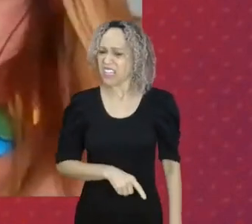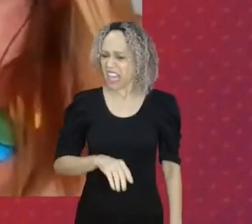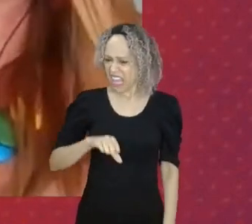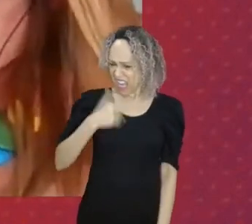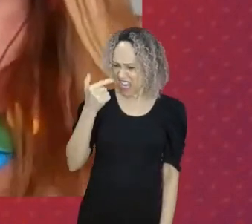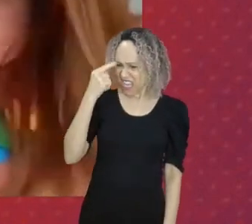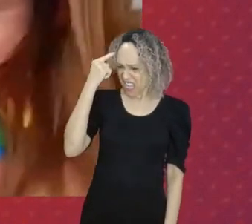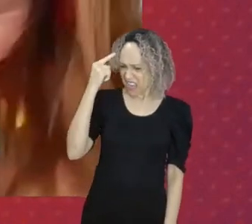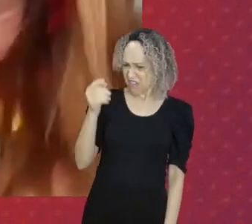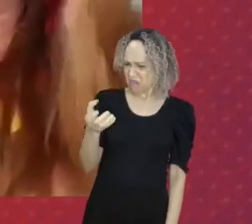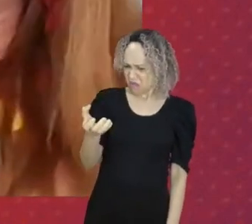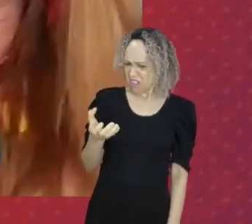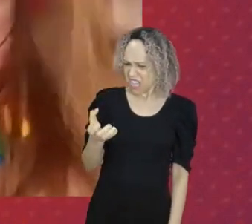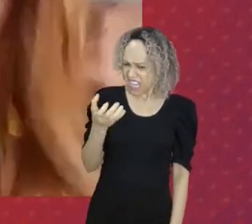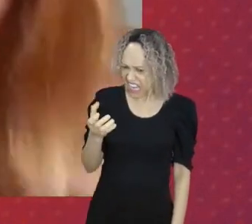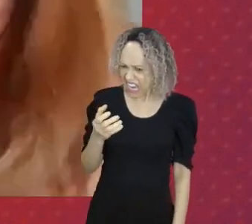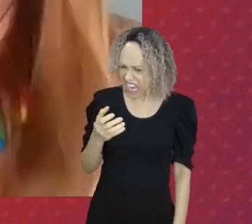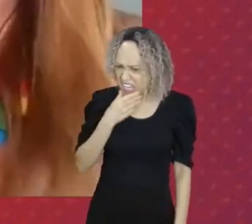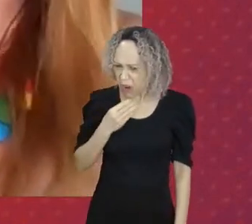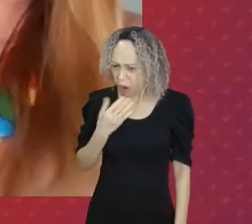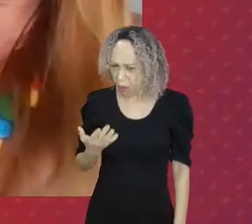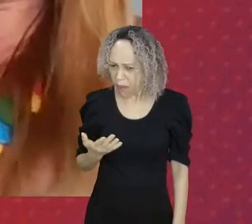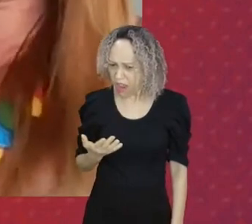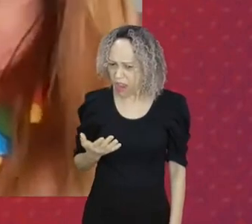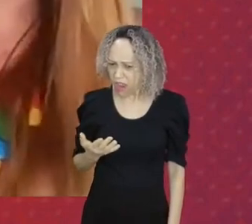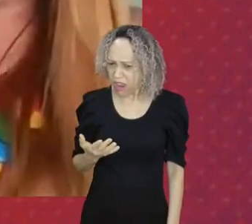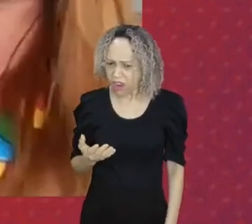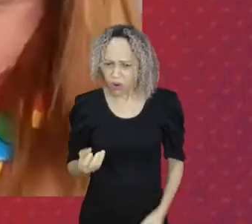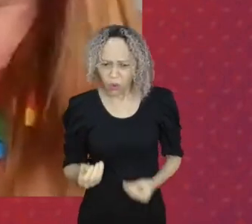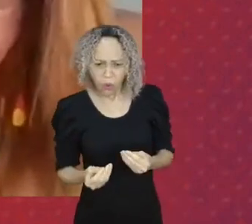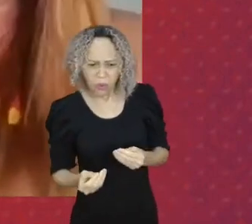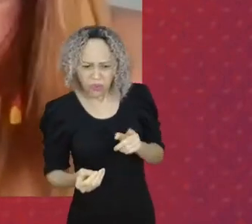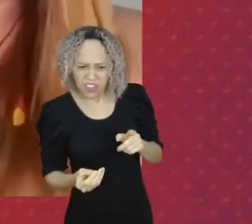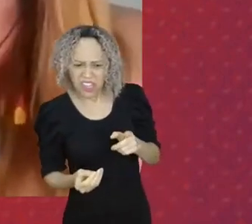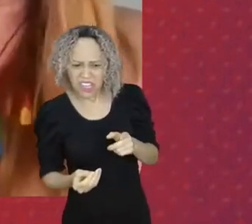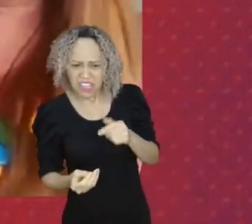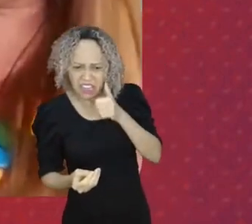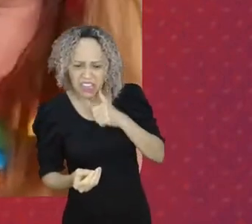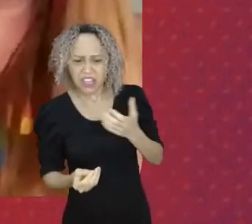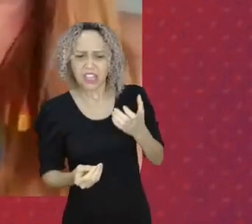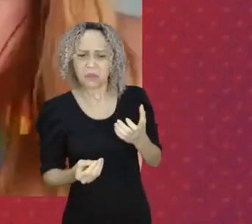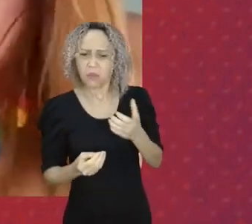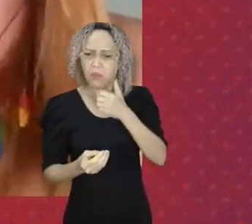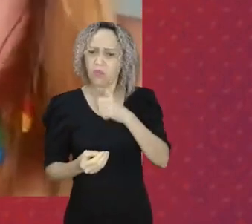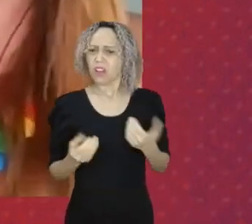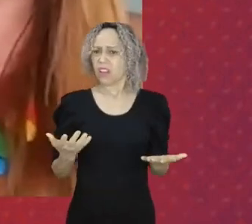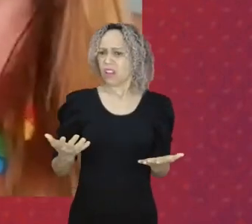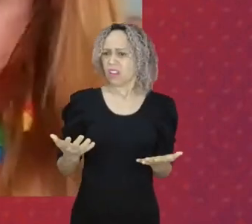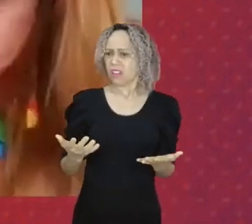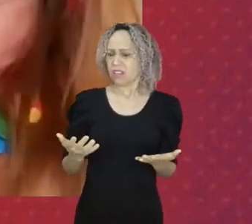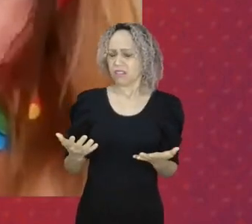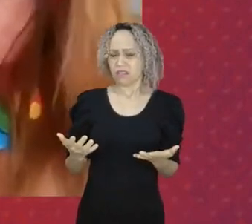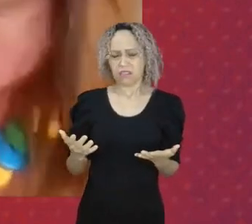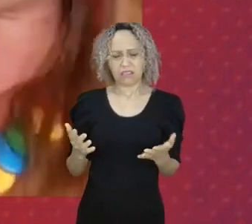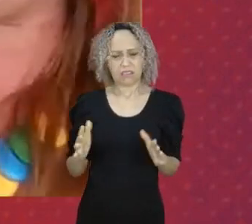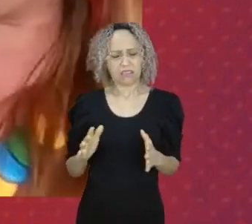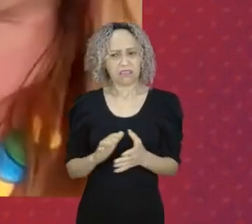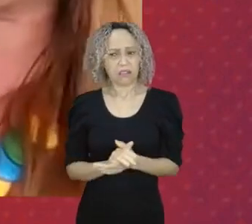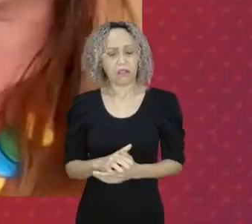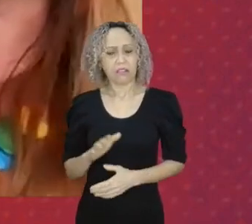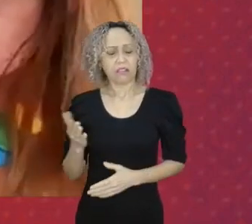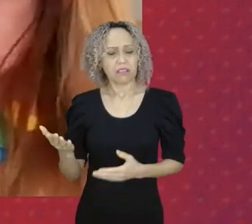ser homem, né? Então, é uma audácia gigantesca que o patriarcado não engole e que